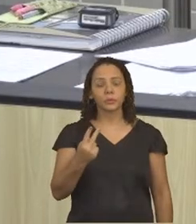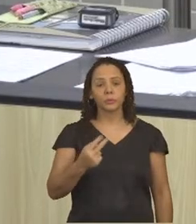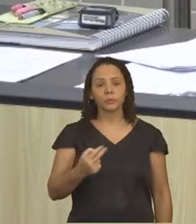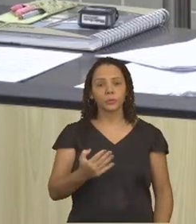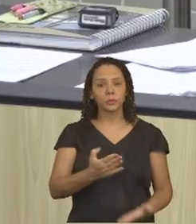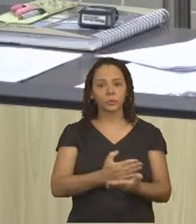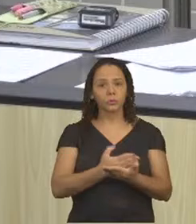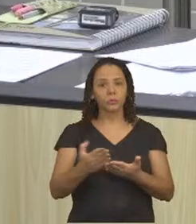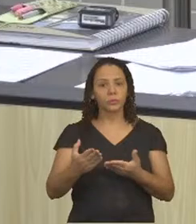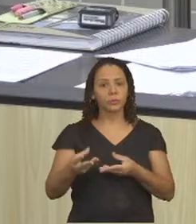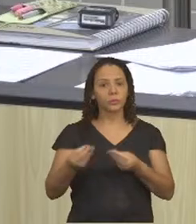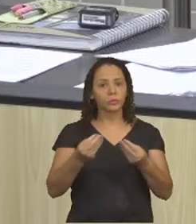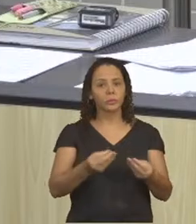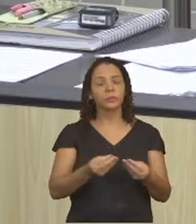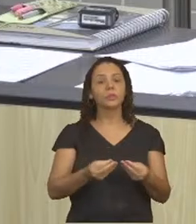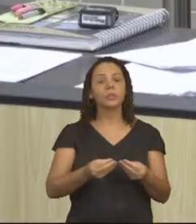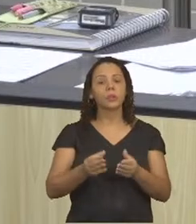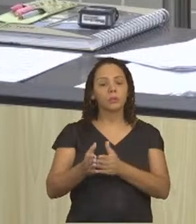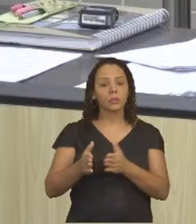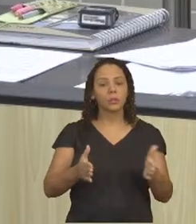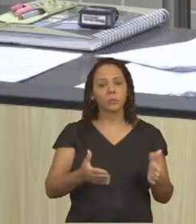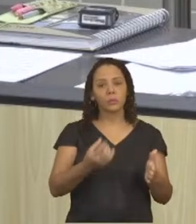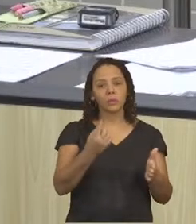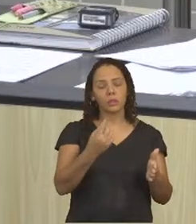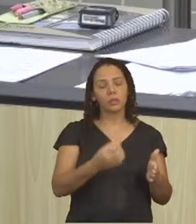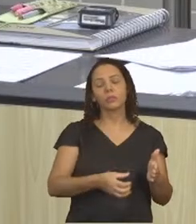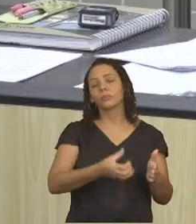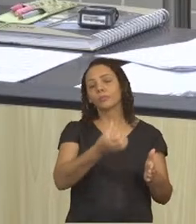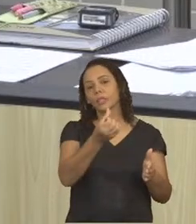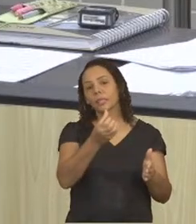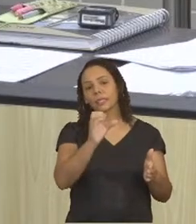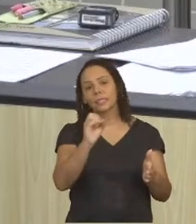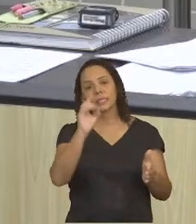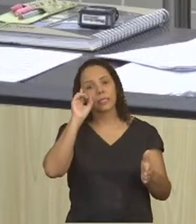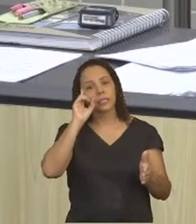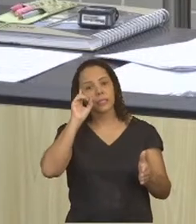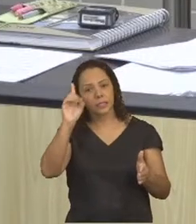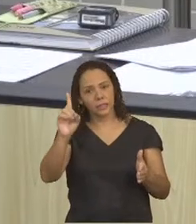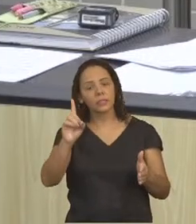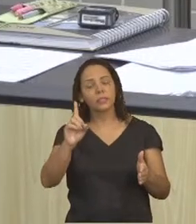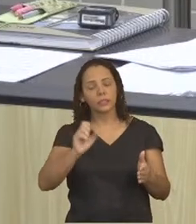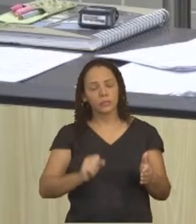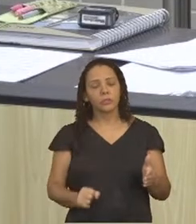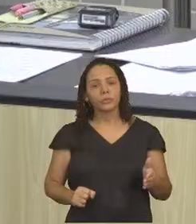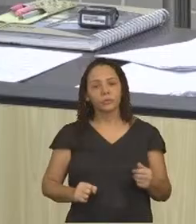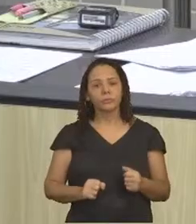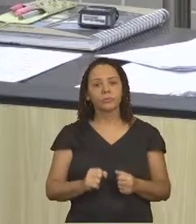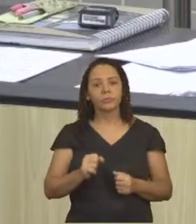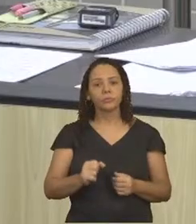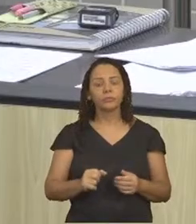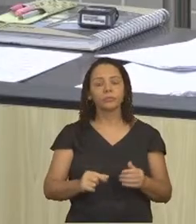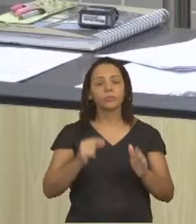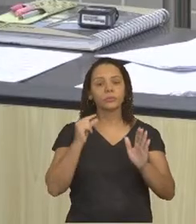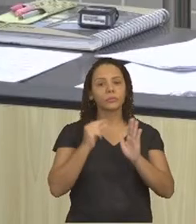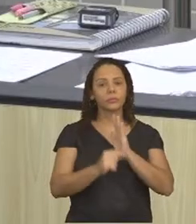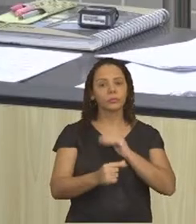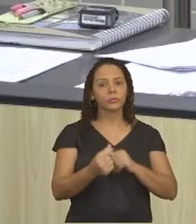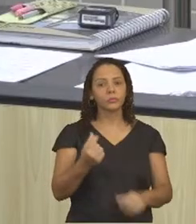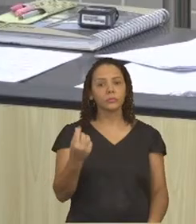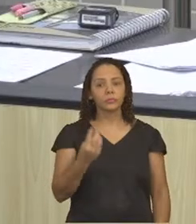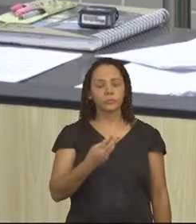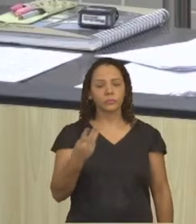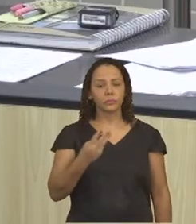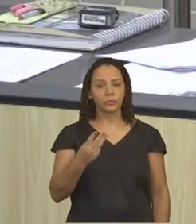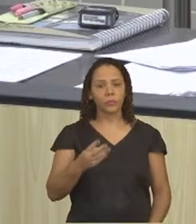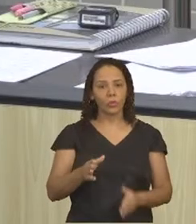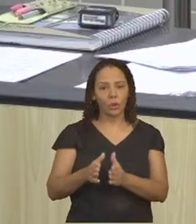inicial deverá ocorrer em 60 dias contados a partir do depósito do valor arrecadado. Parágrafo 3º. O